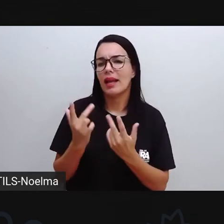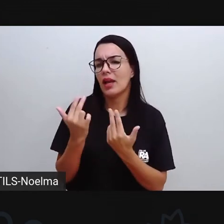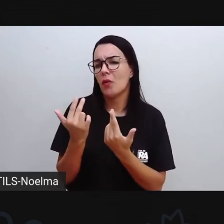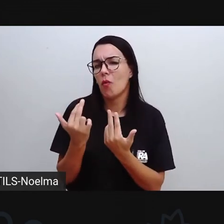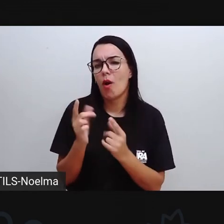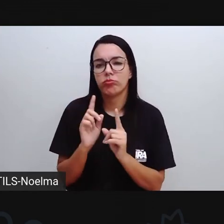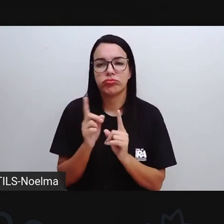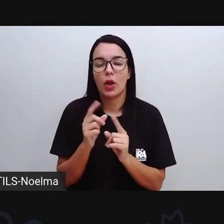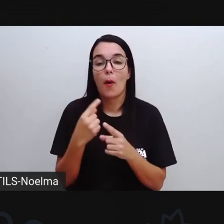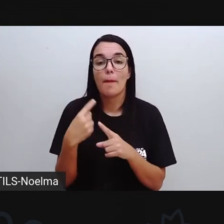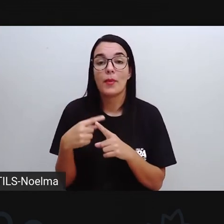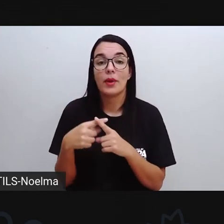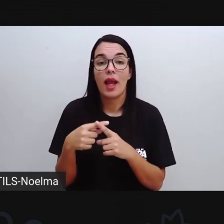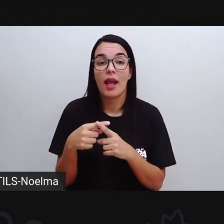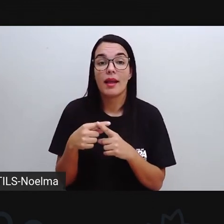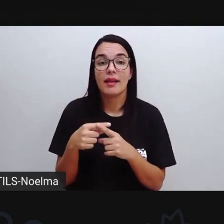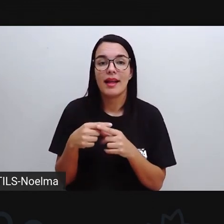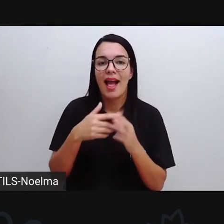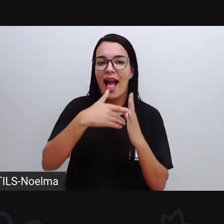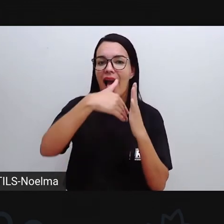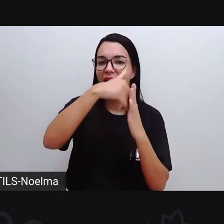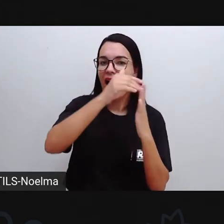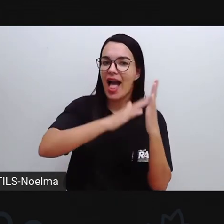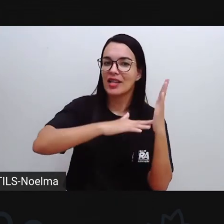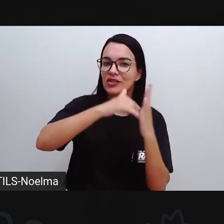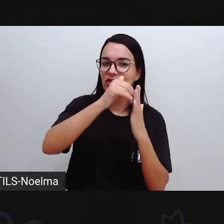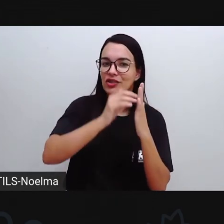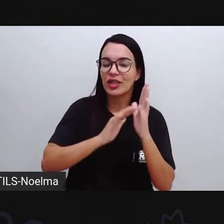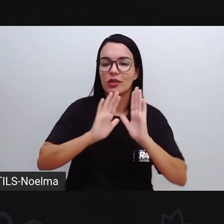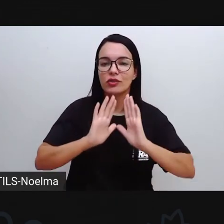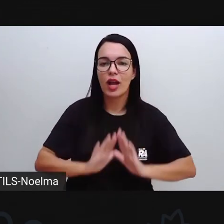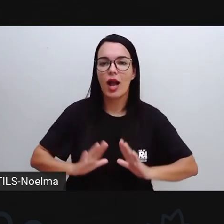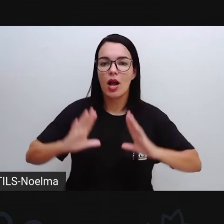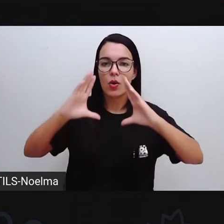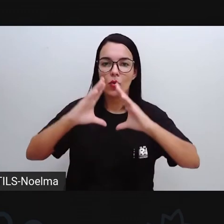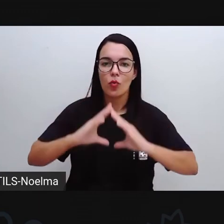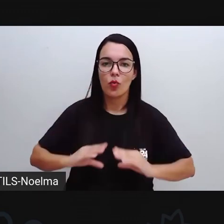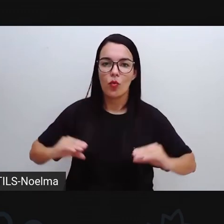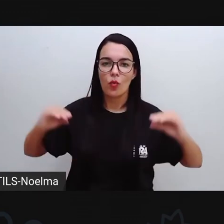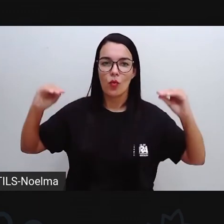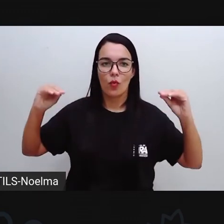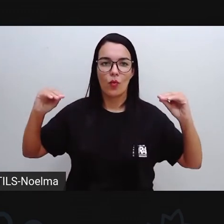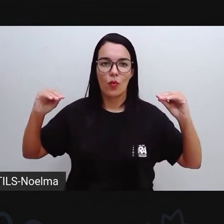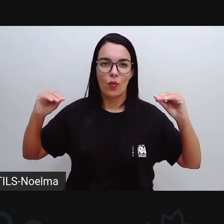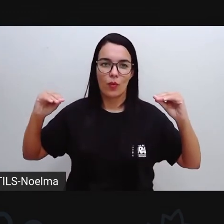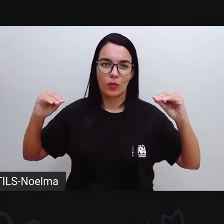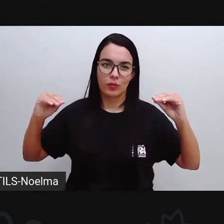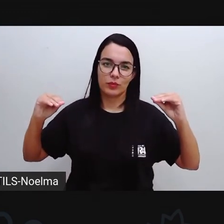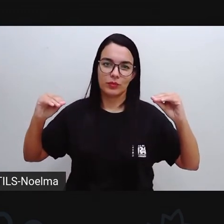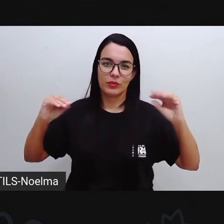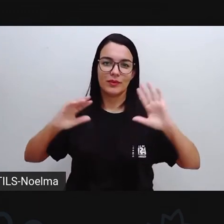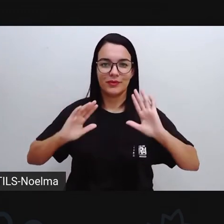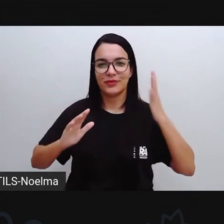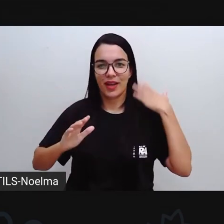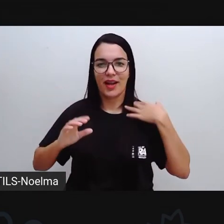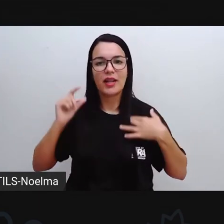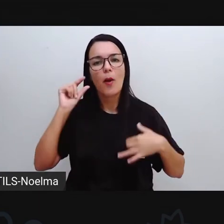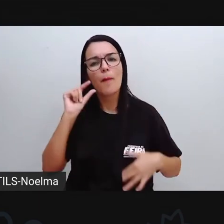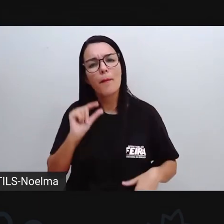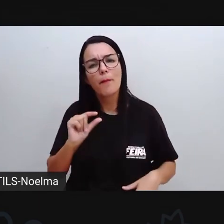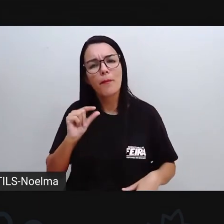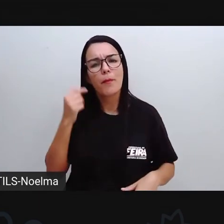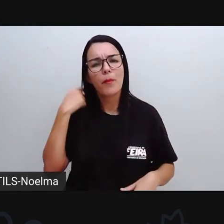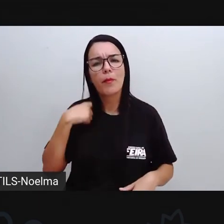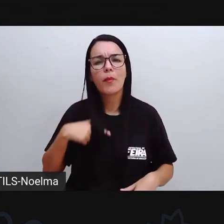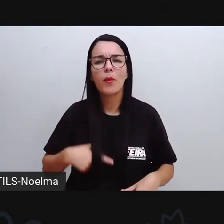ficar legal. Isso porque a tinta, ela foi passada para outra imagem. Por isso que